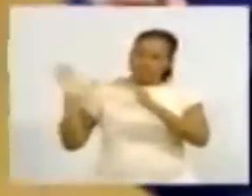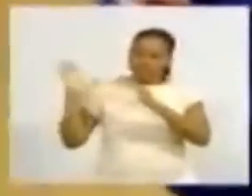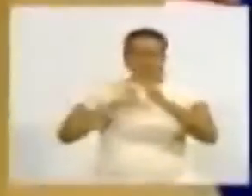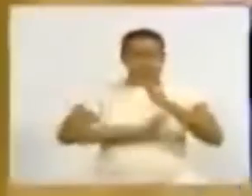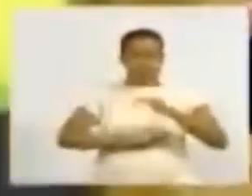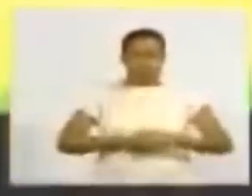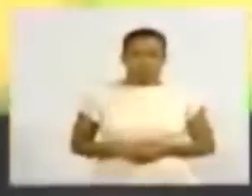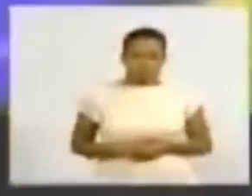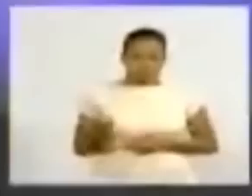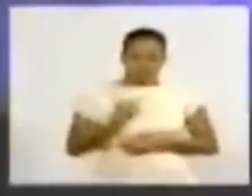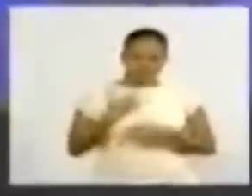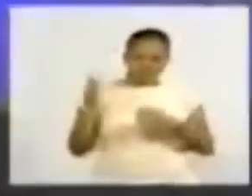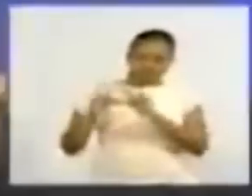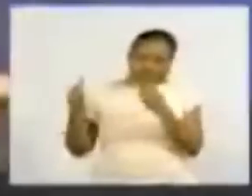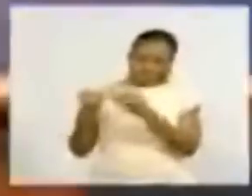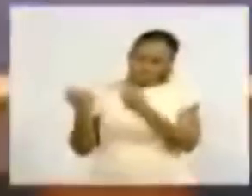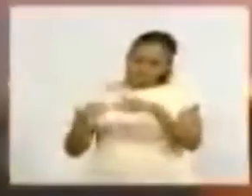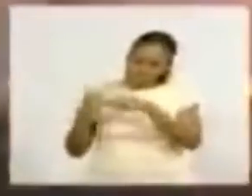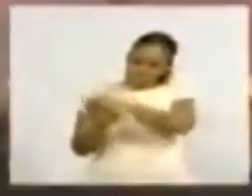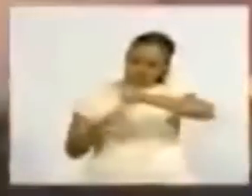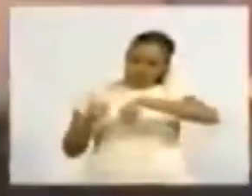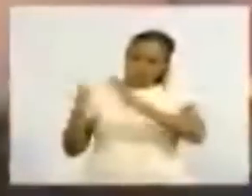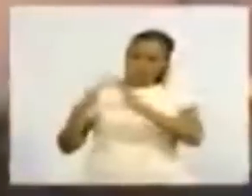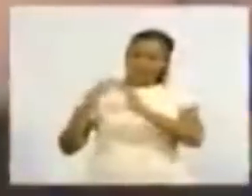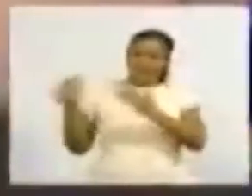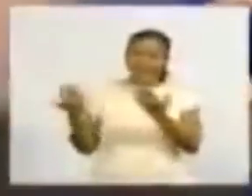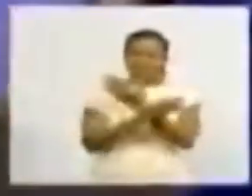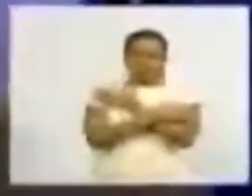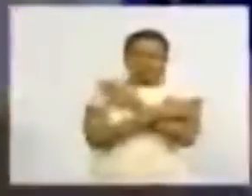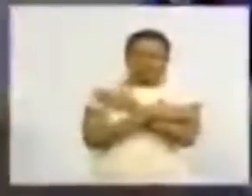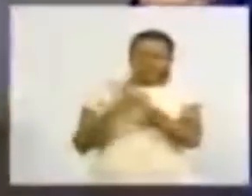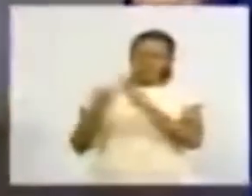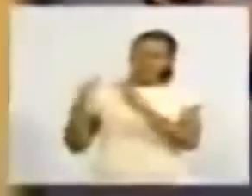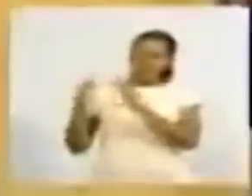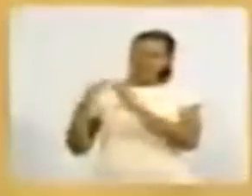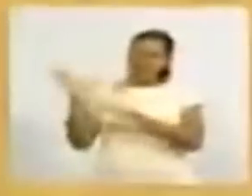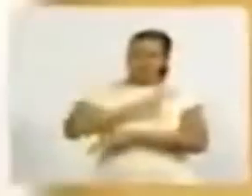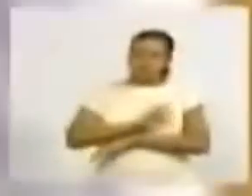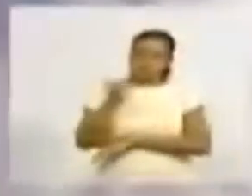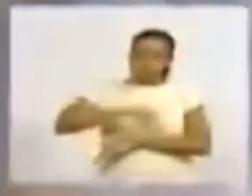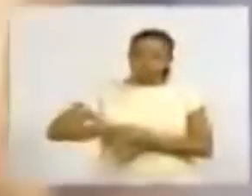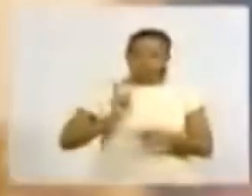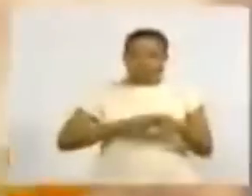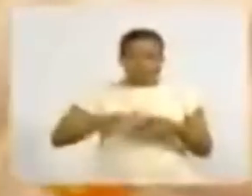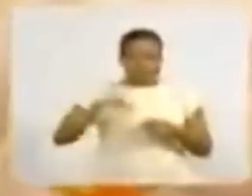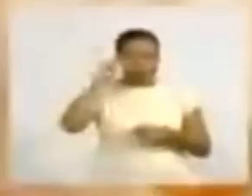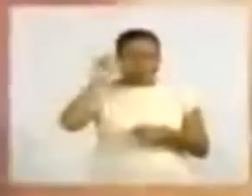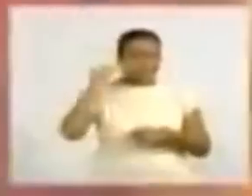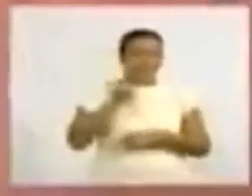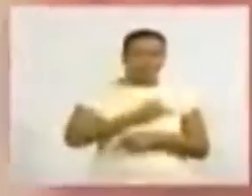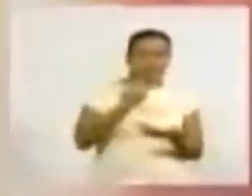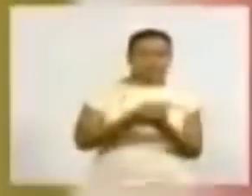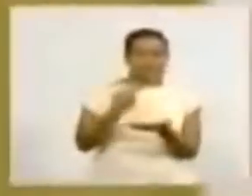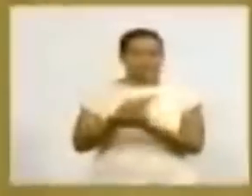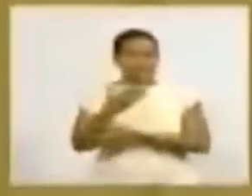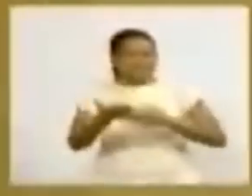misericórdia. A nossa família precisa ser a casa do abraço, da reconciliação, porque todos os dias nós erramos